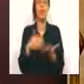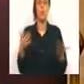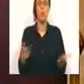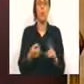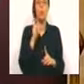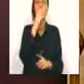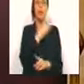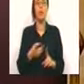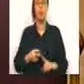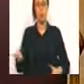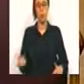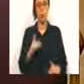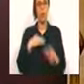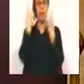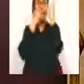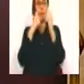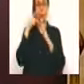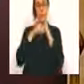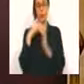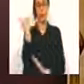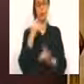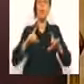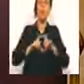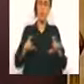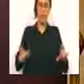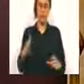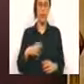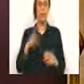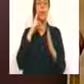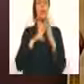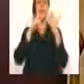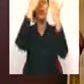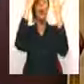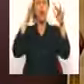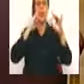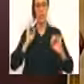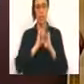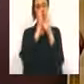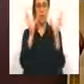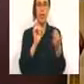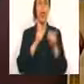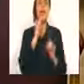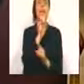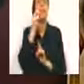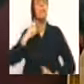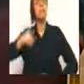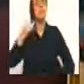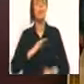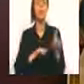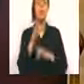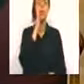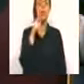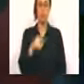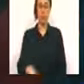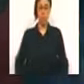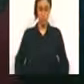não o da execução. Penso que se lerem no segundo parágrafo e se quiserem citar, poderão ficar esclarecidos quanto à questão de fundo. Mas Sr. Deputado José Luís Ferreira,